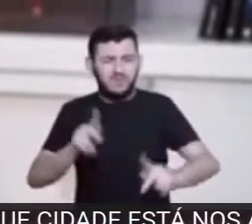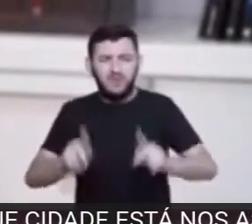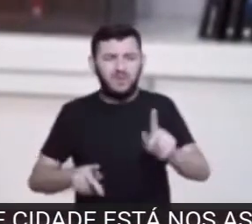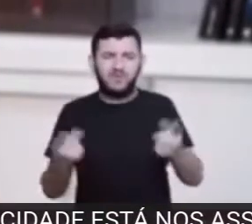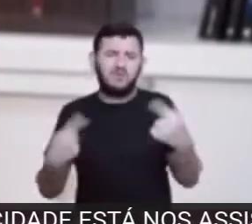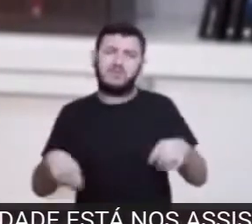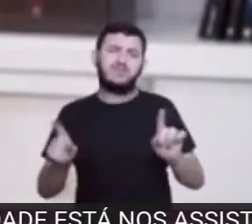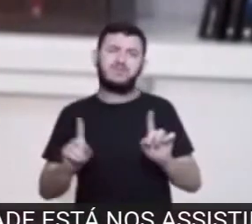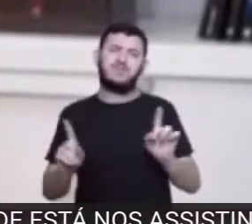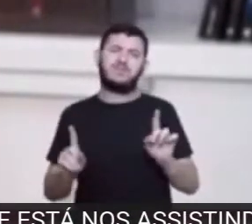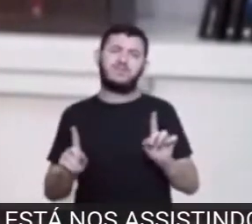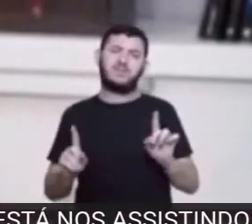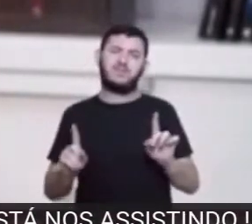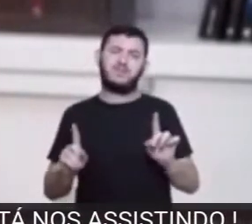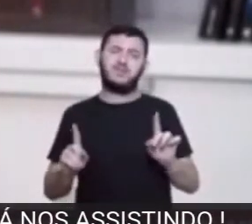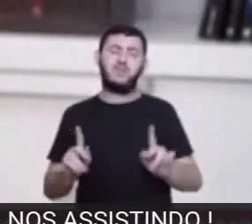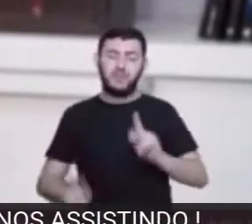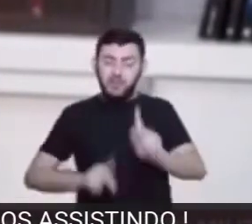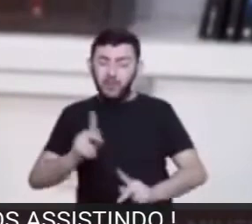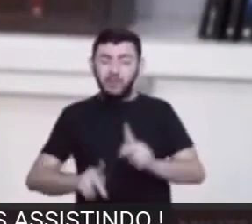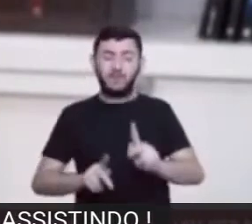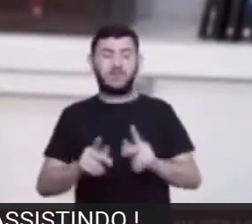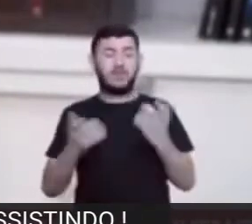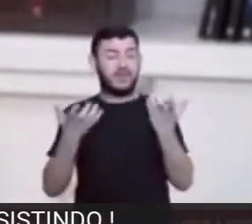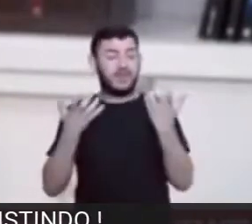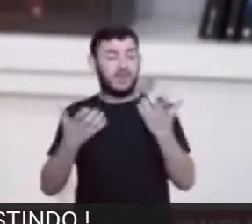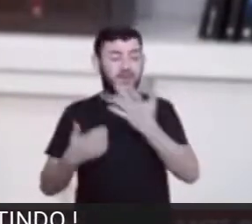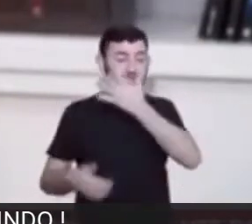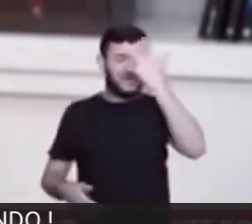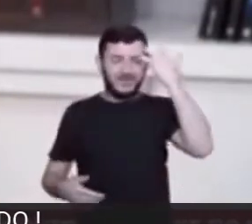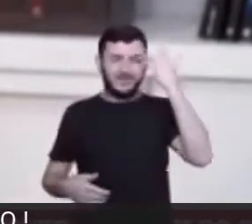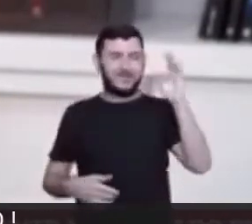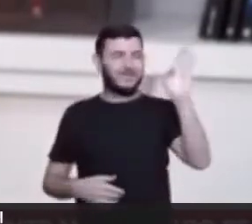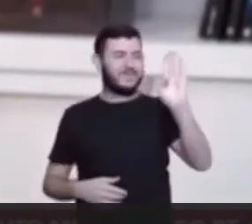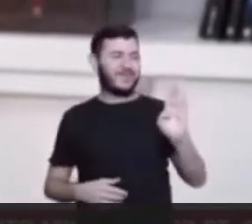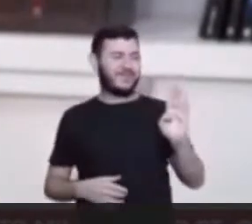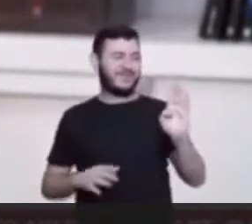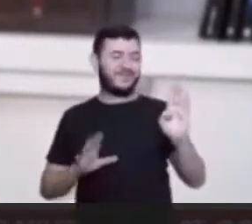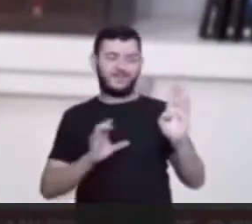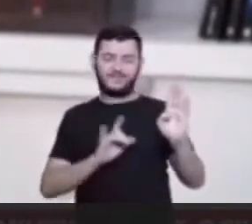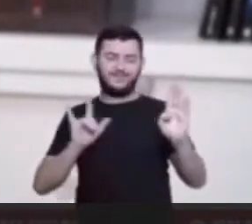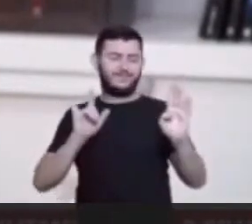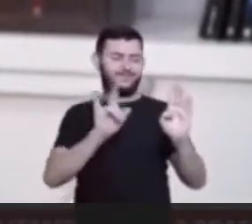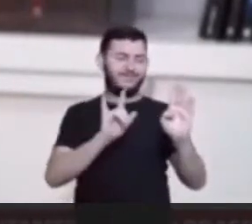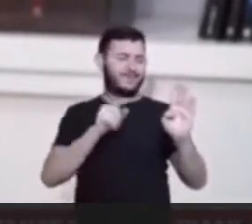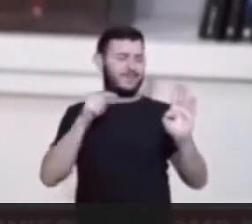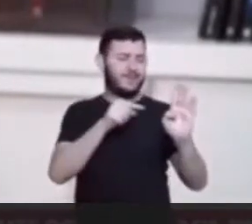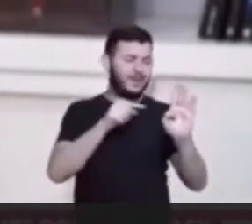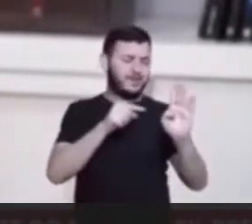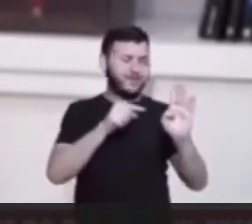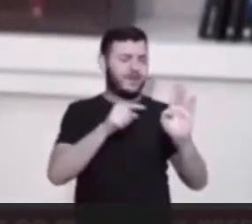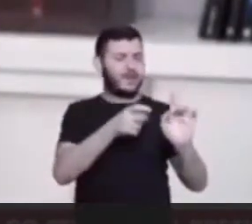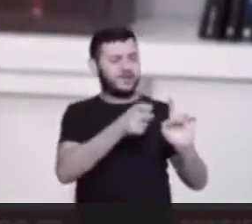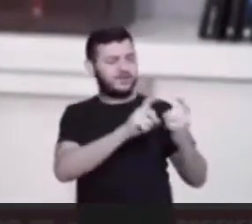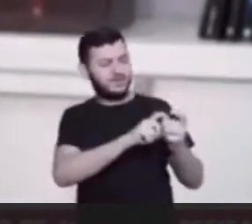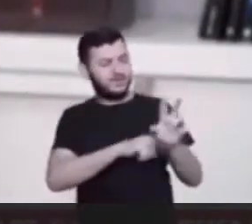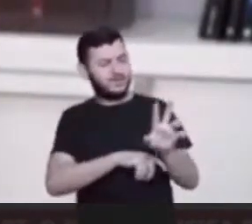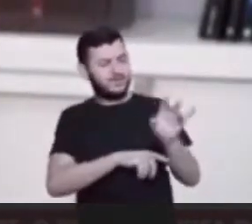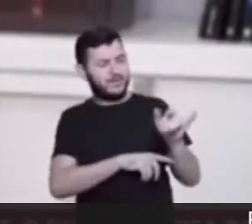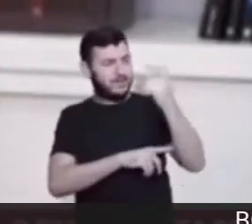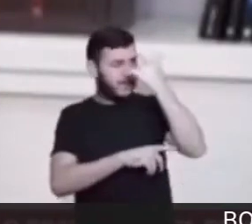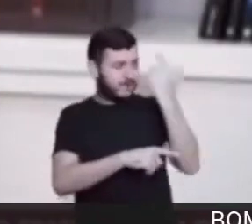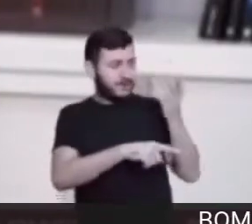alguém que goste do Brasil, alguém que governa o Brasil pensando na melhoria de vida do povo, ou